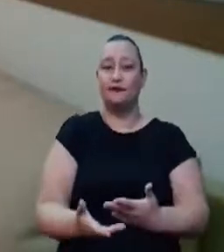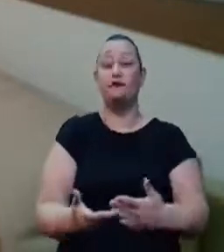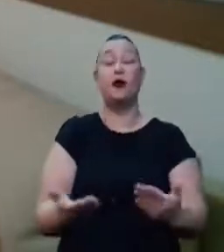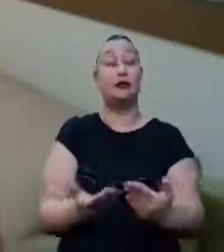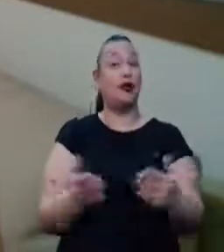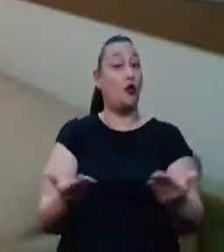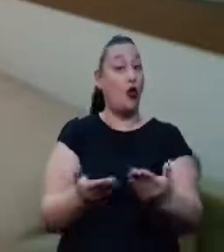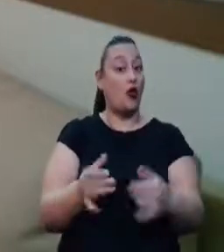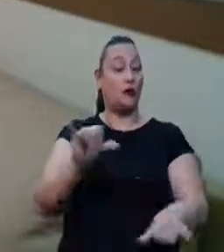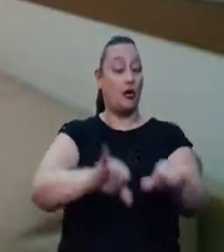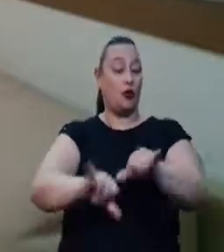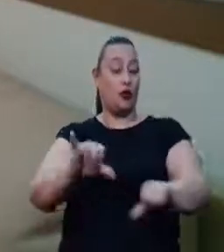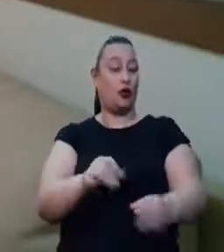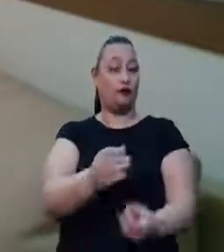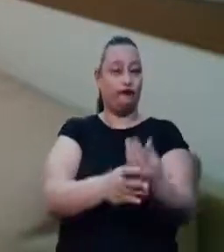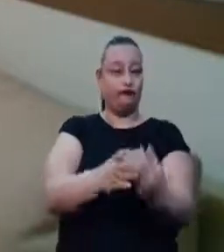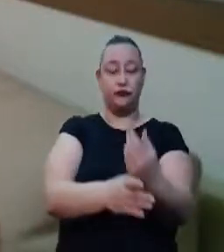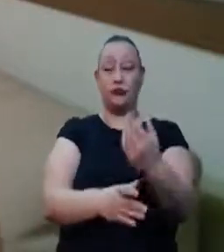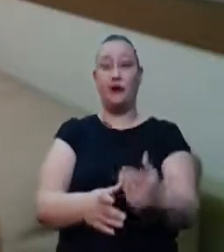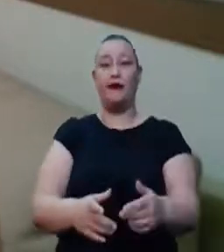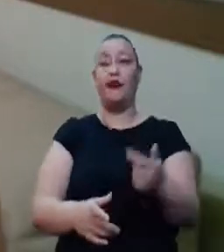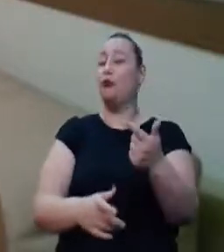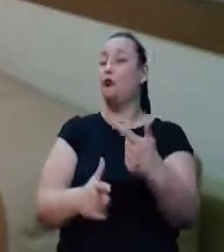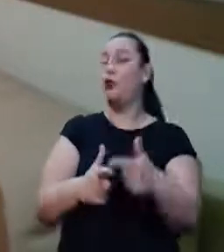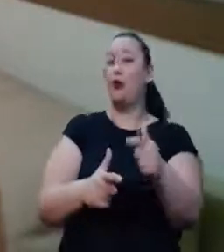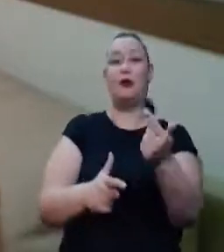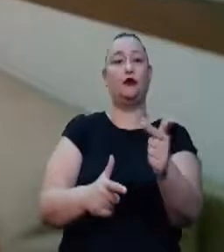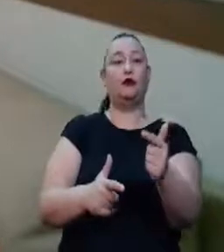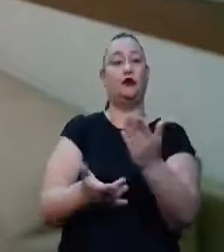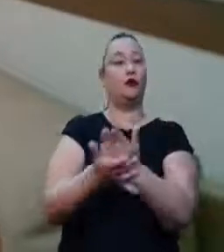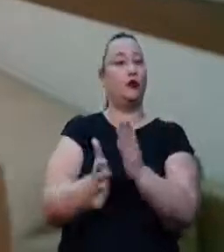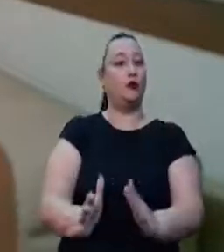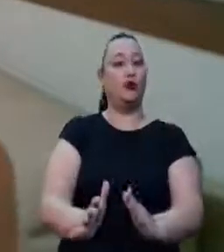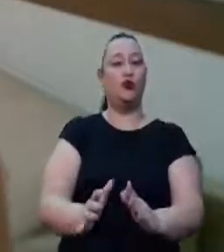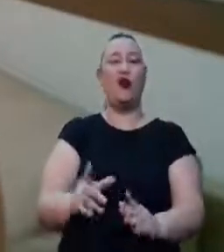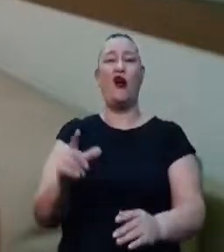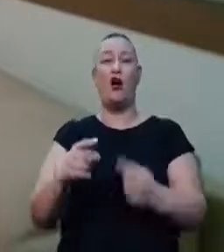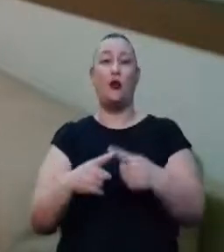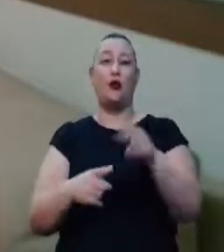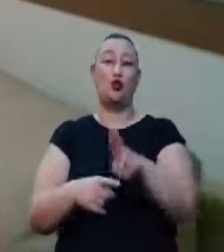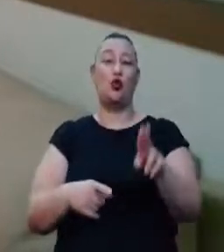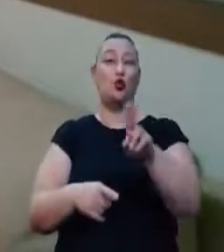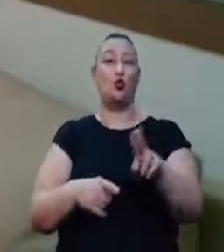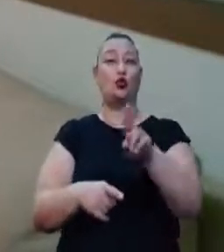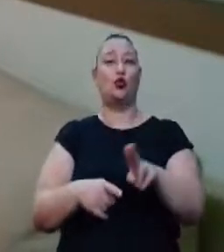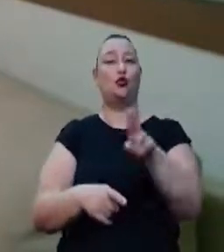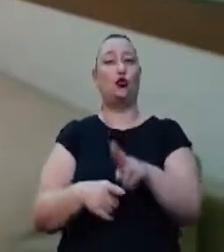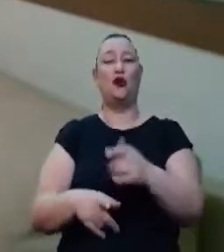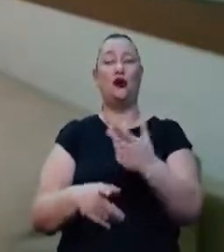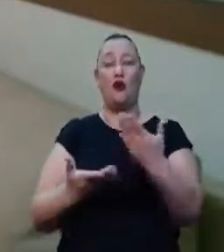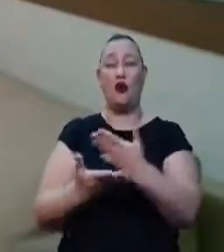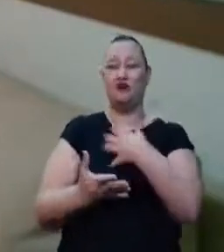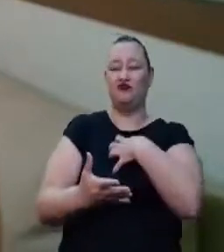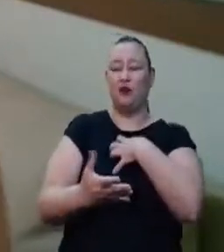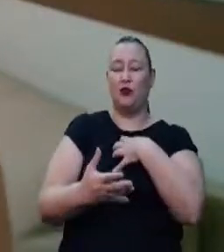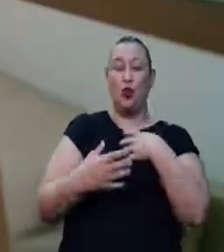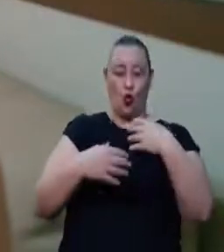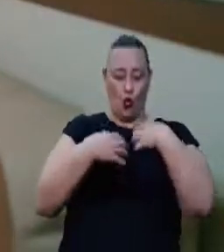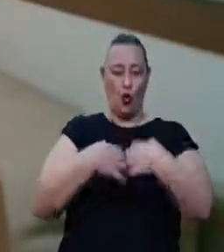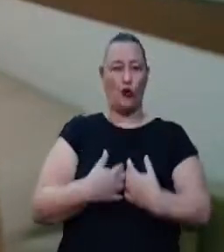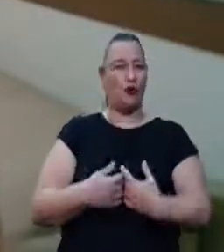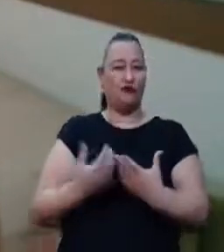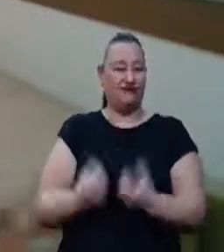em laboratório, elas já não têm mais esse problema, ou se diminuiu muito esse problema. Então, elas têm um